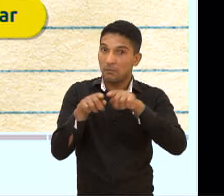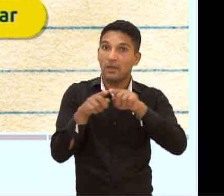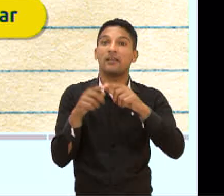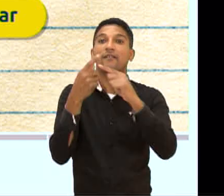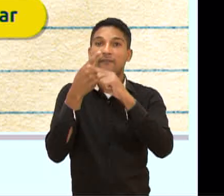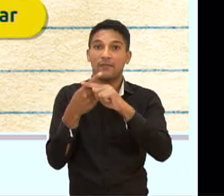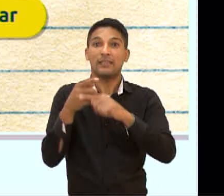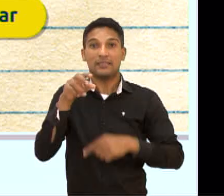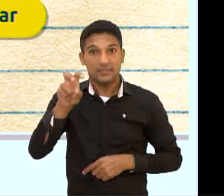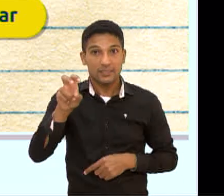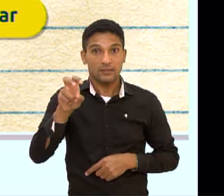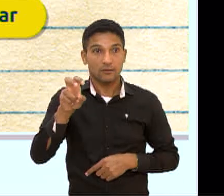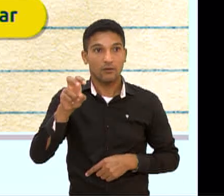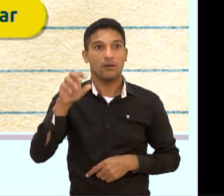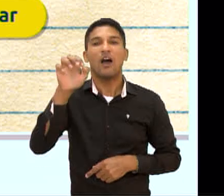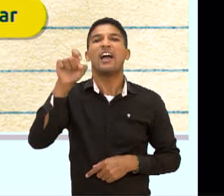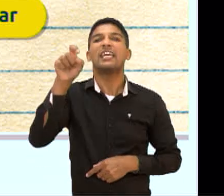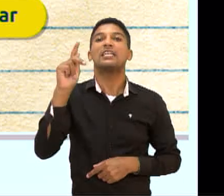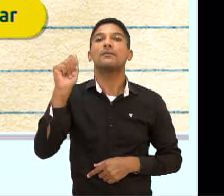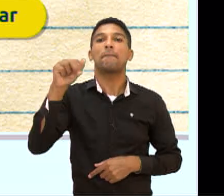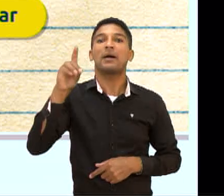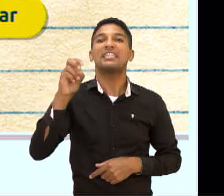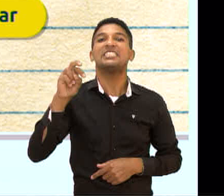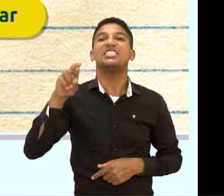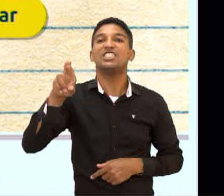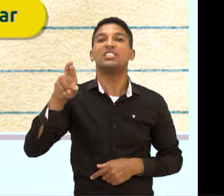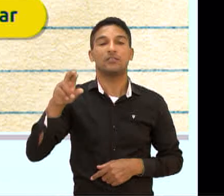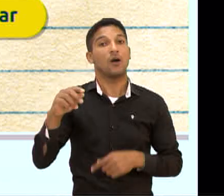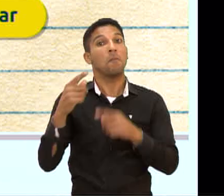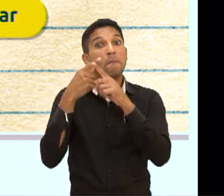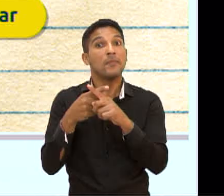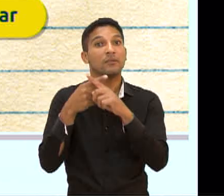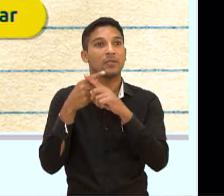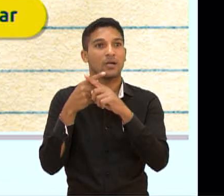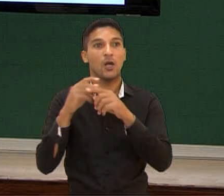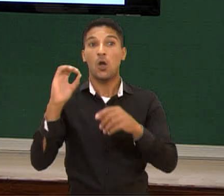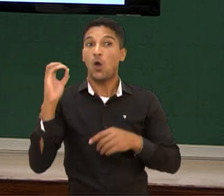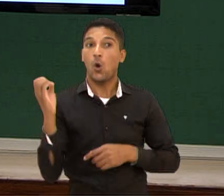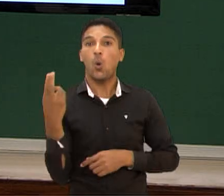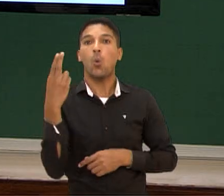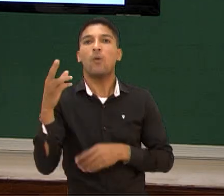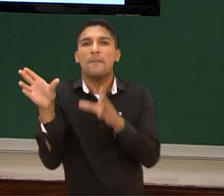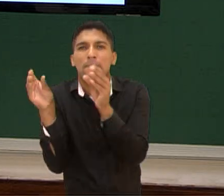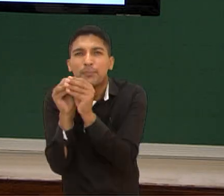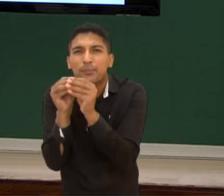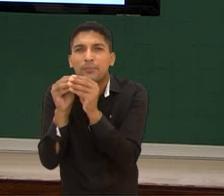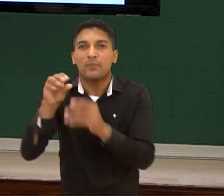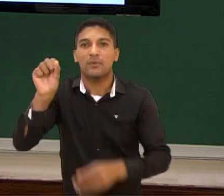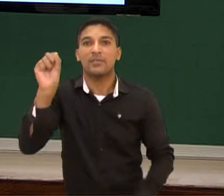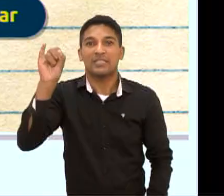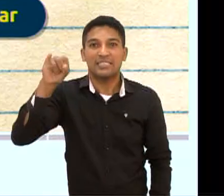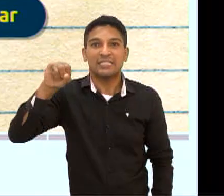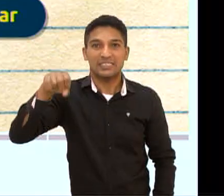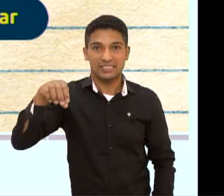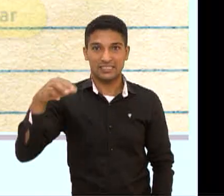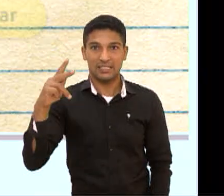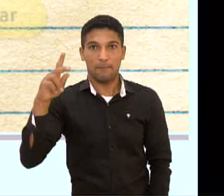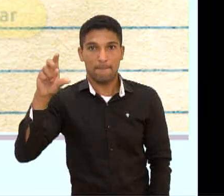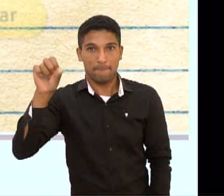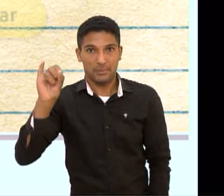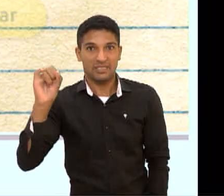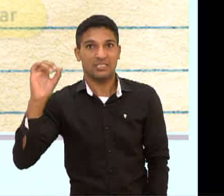5, que é expandir, né? Ou simplificar. Se nós simplificarmos, o que vai acontecer? Será? Vamos experimentar?